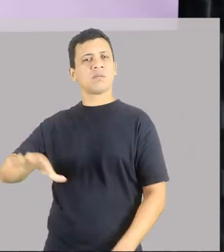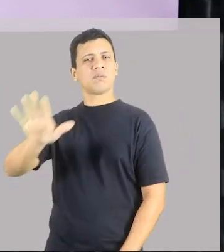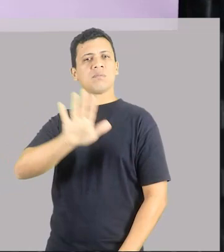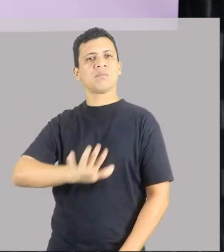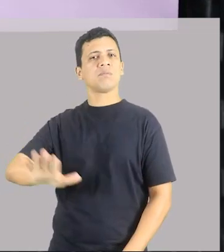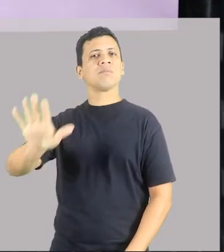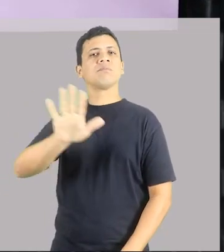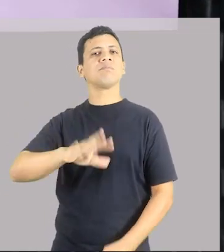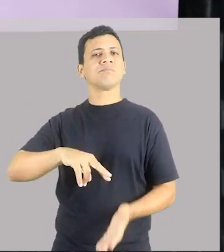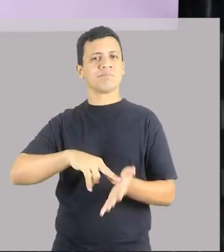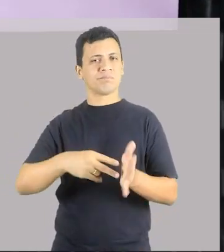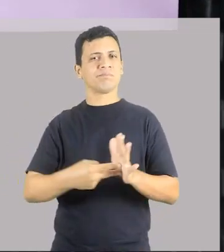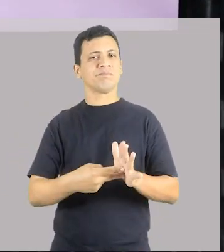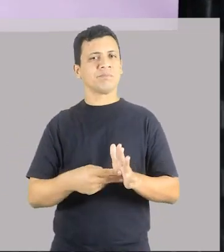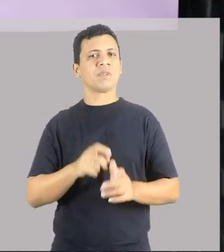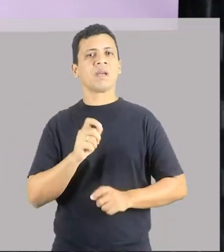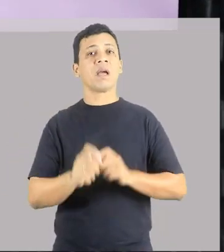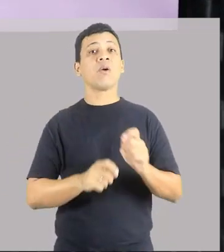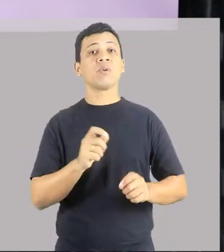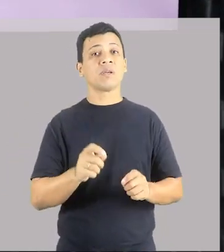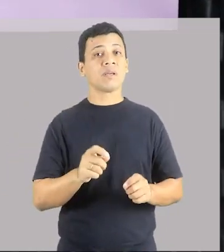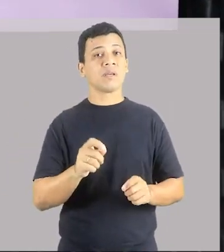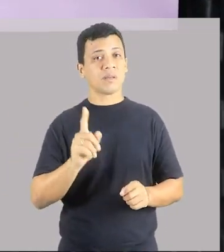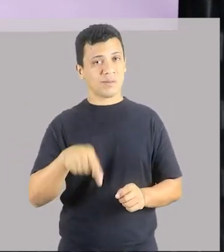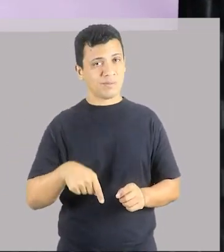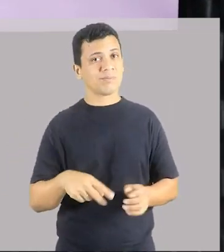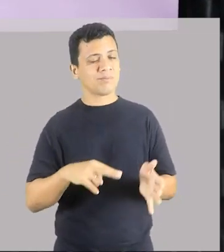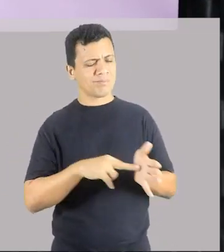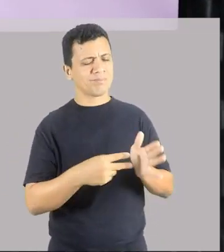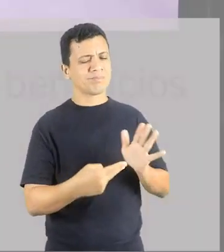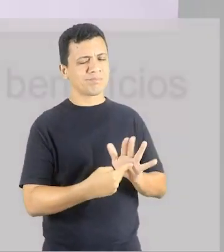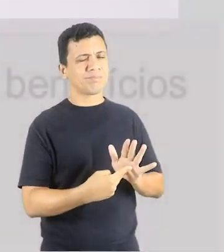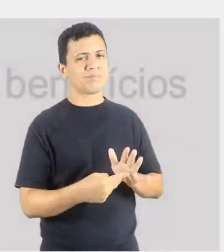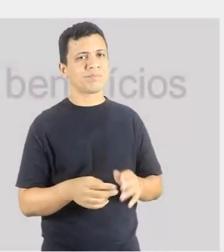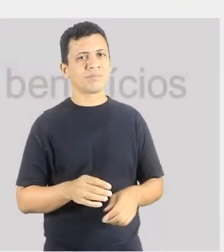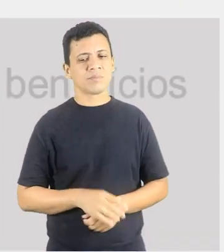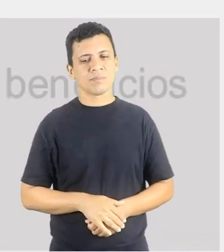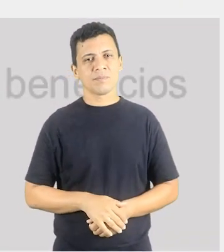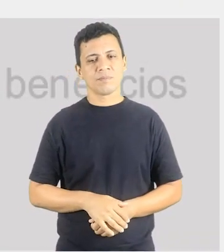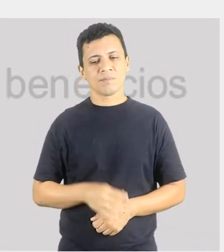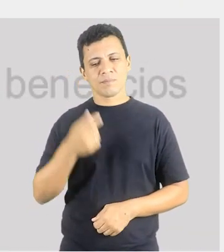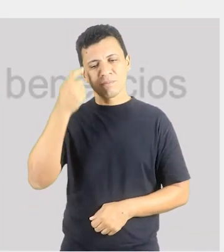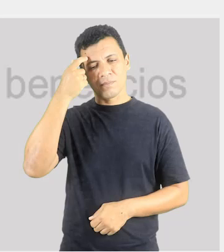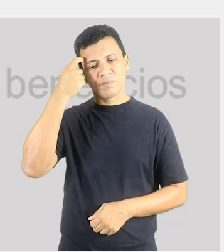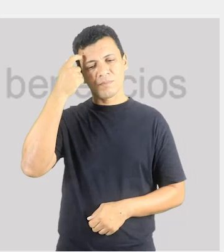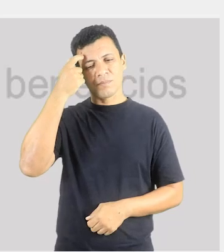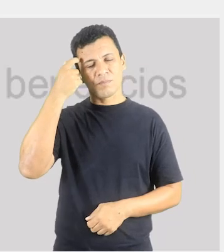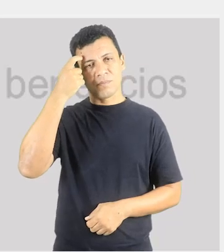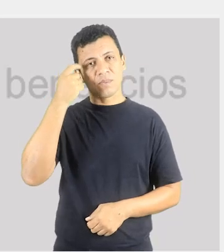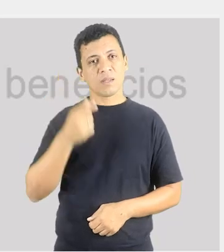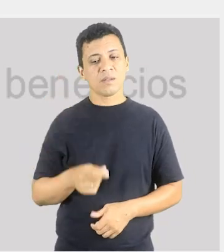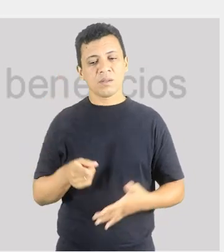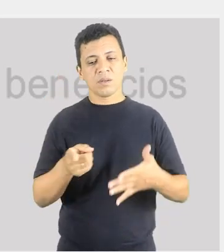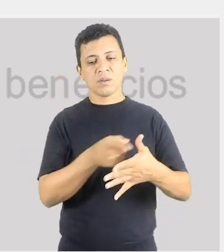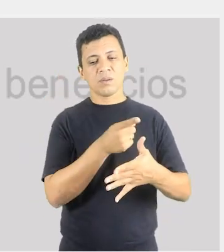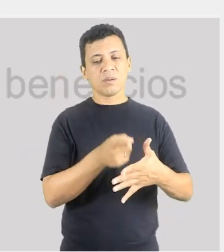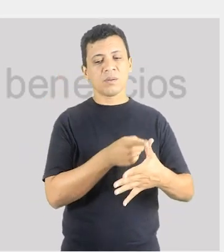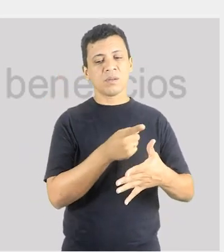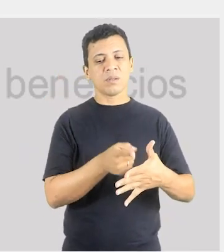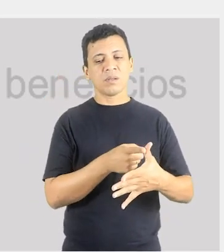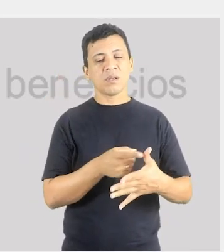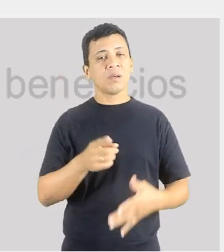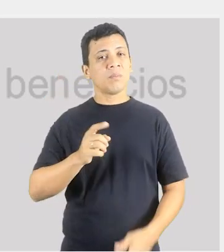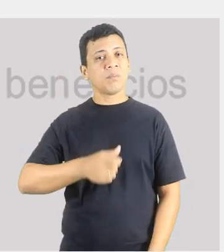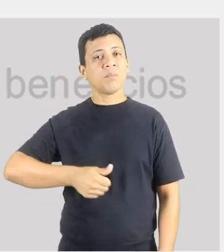na verdade Ele tá trabalhando o aspecto de significação então ele diz aqui no primeiro dia das férias vou fazer